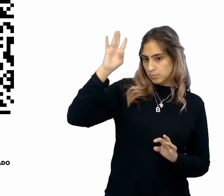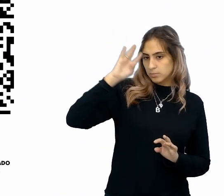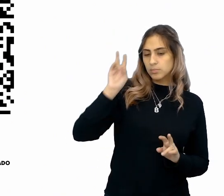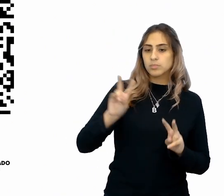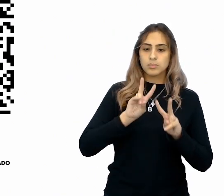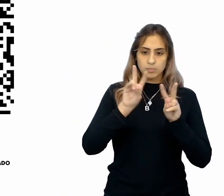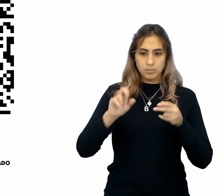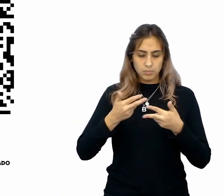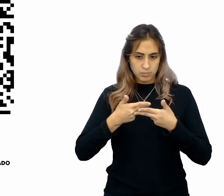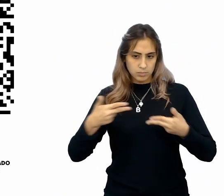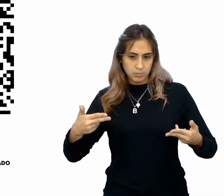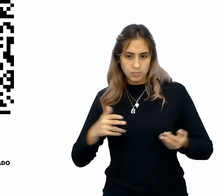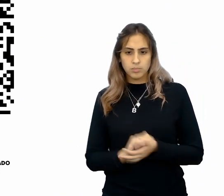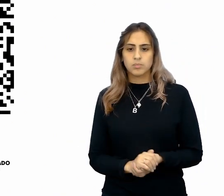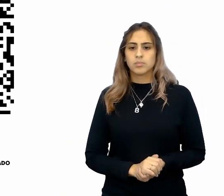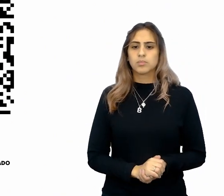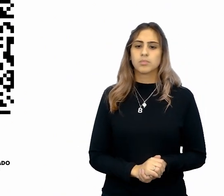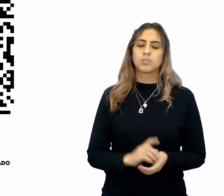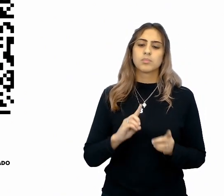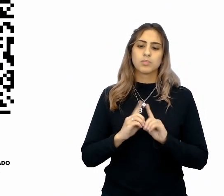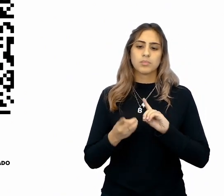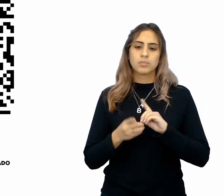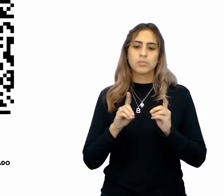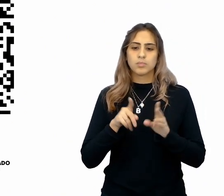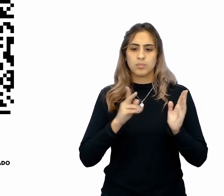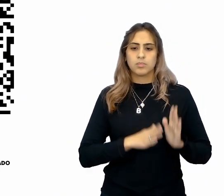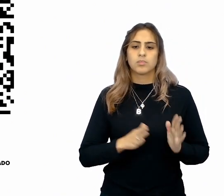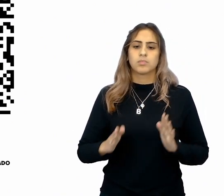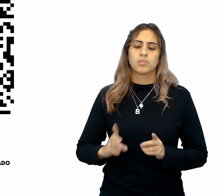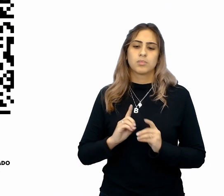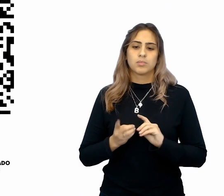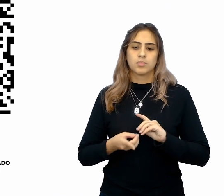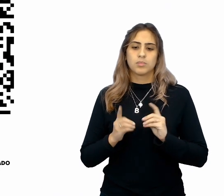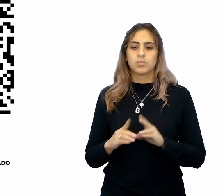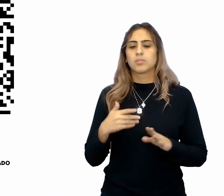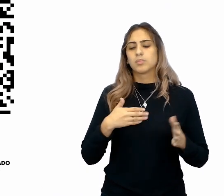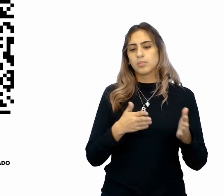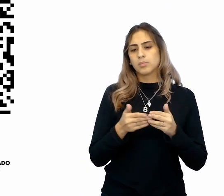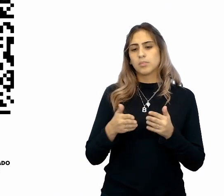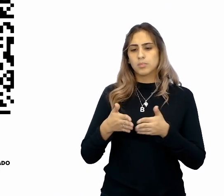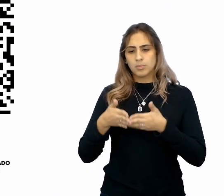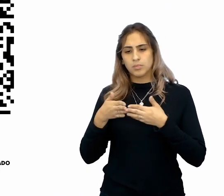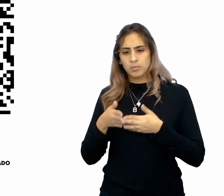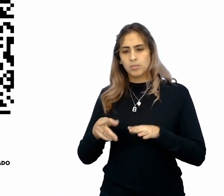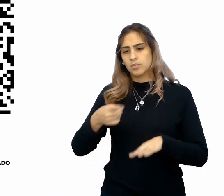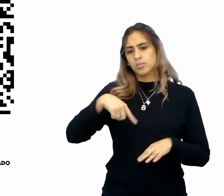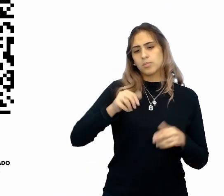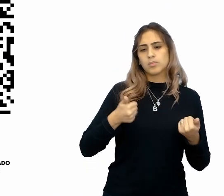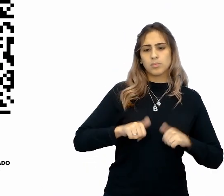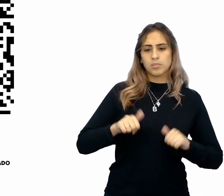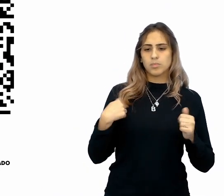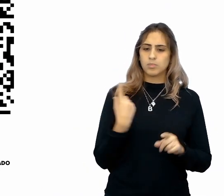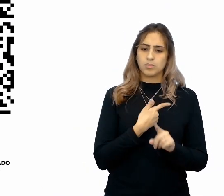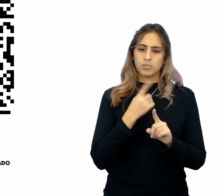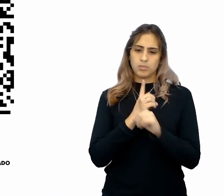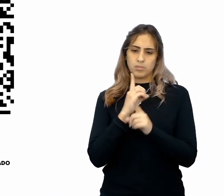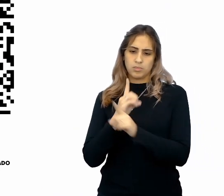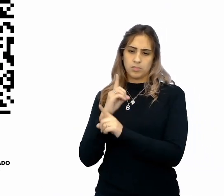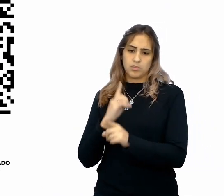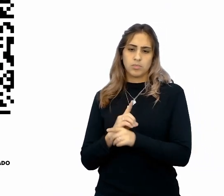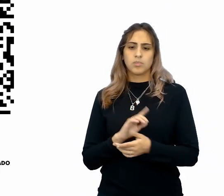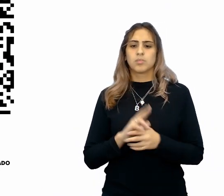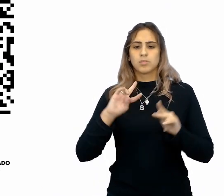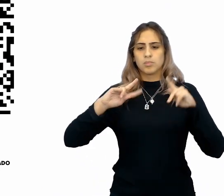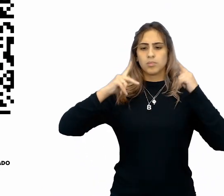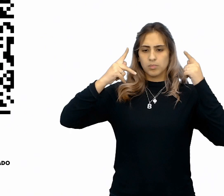as condições didáticas dessa sequência didática. Peço que, por favor, vocês avaliem o nosso encontro por meio do